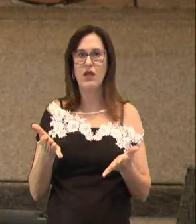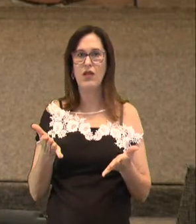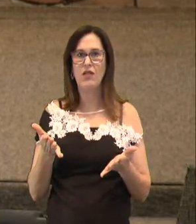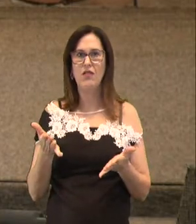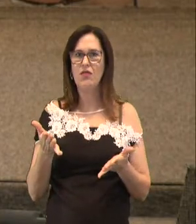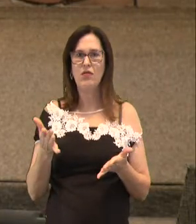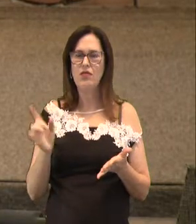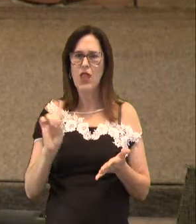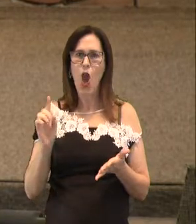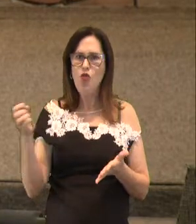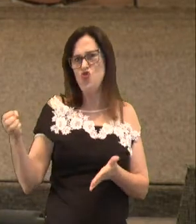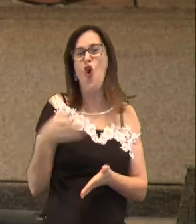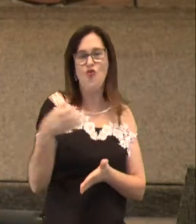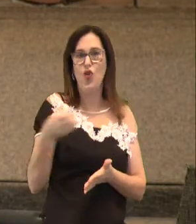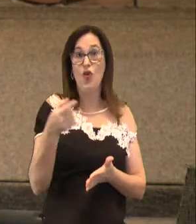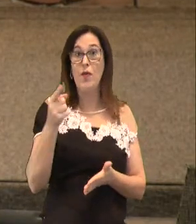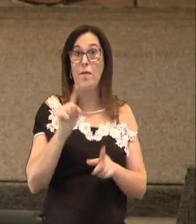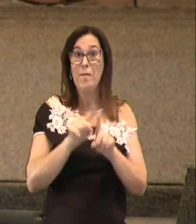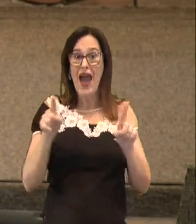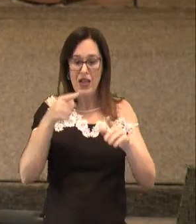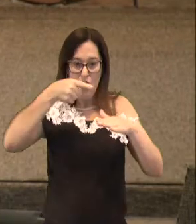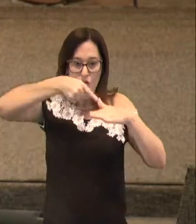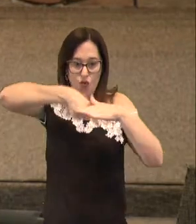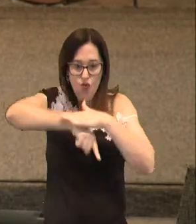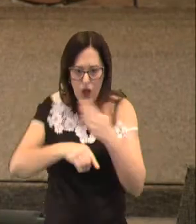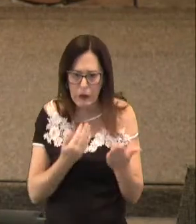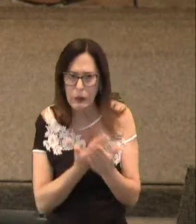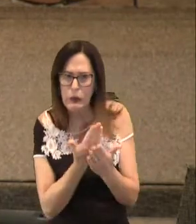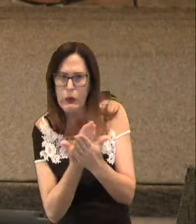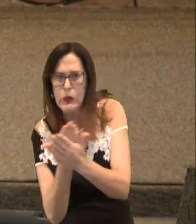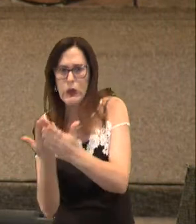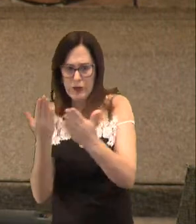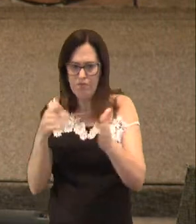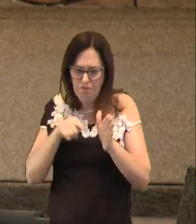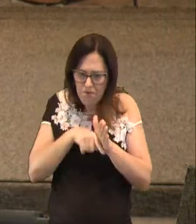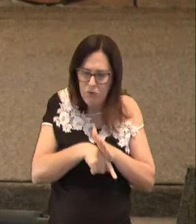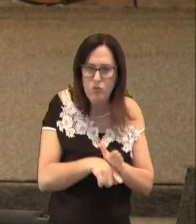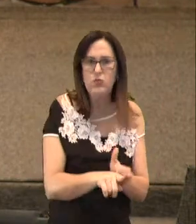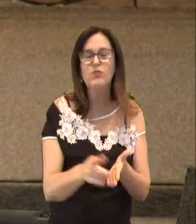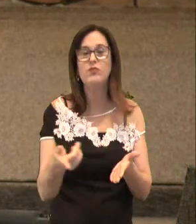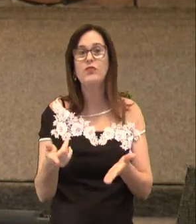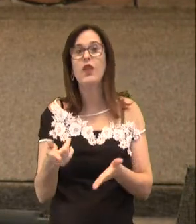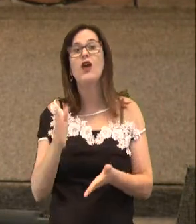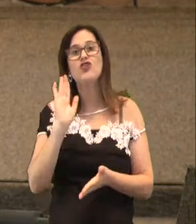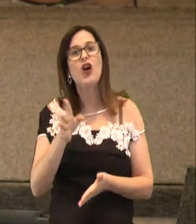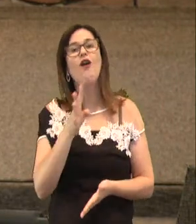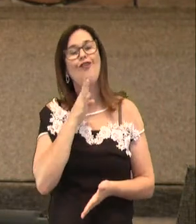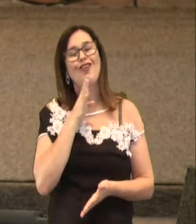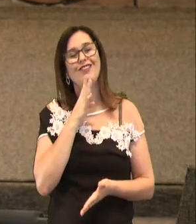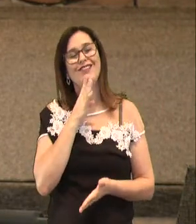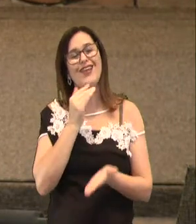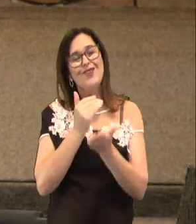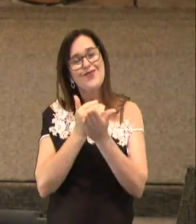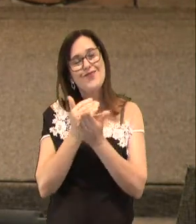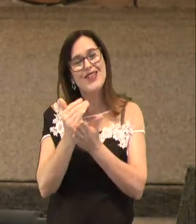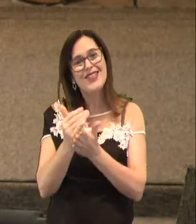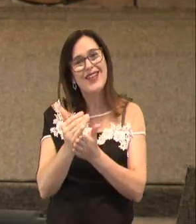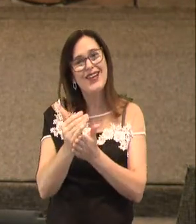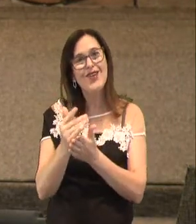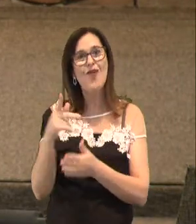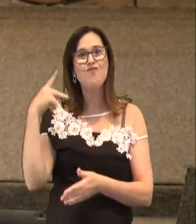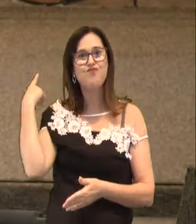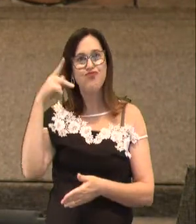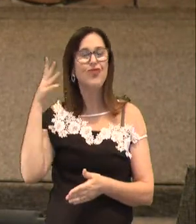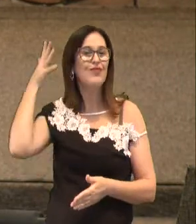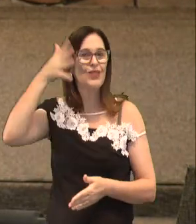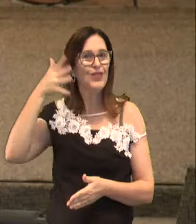novidade, era aprofundamento daquilo tudo que eles já conheciam. E nós temos no início desse Sermão do Monte, para